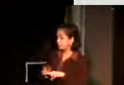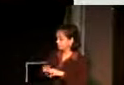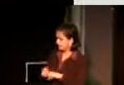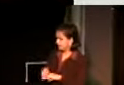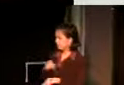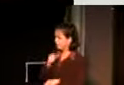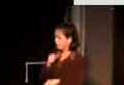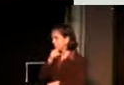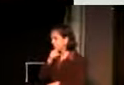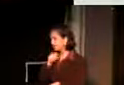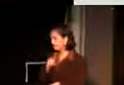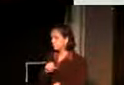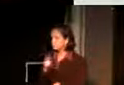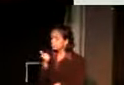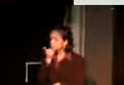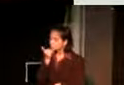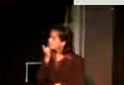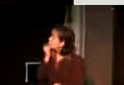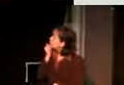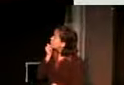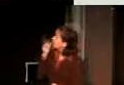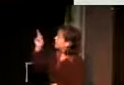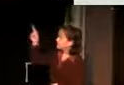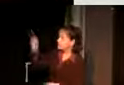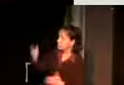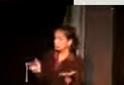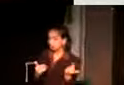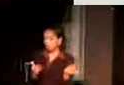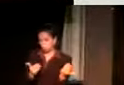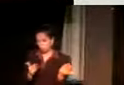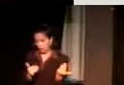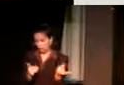de dizer esse seu